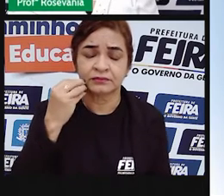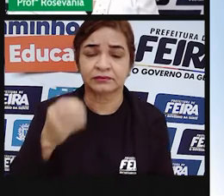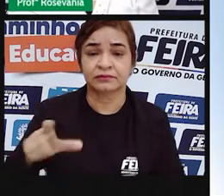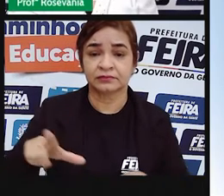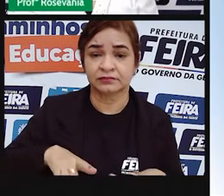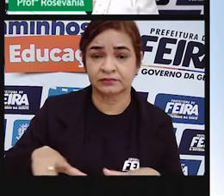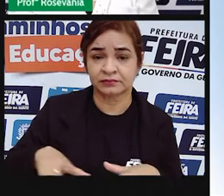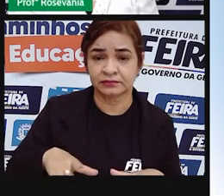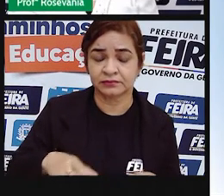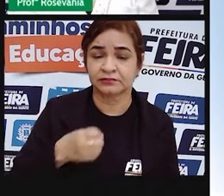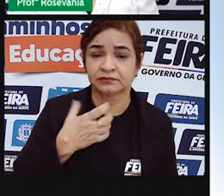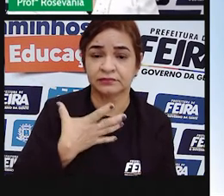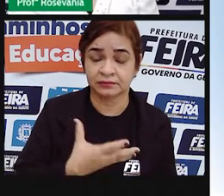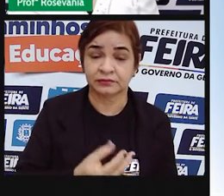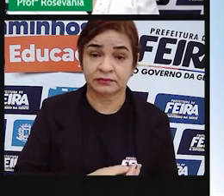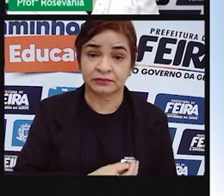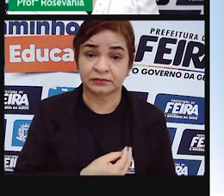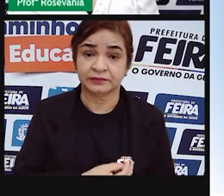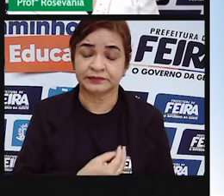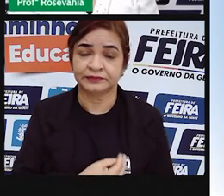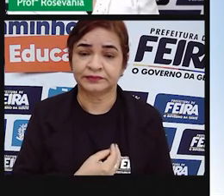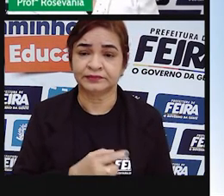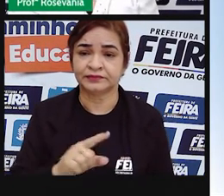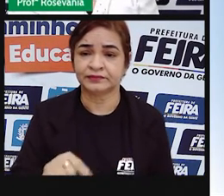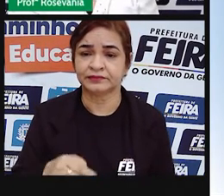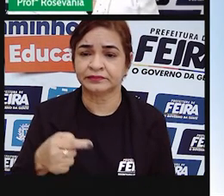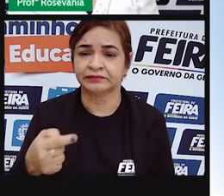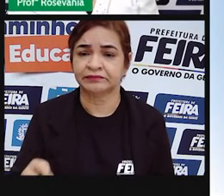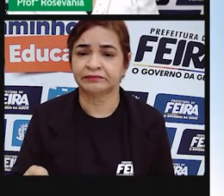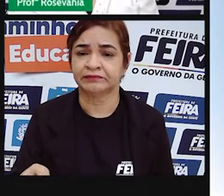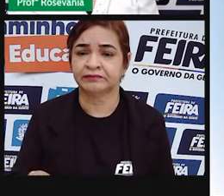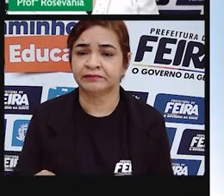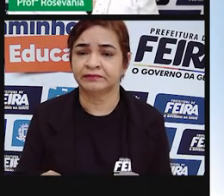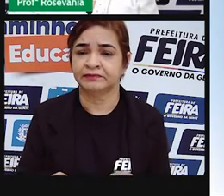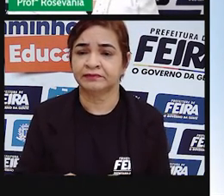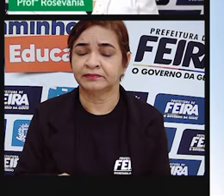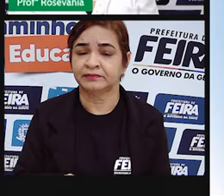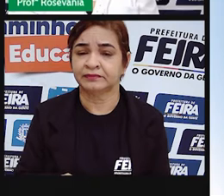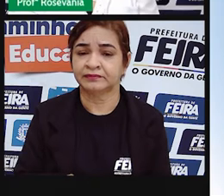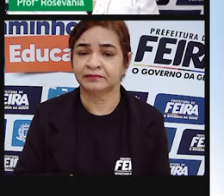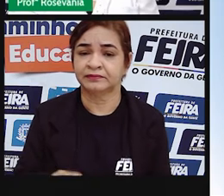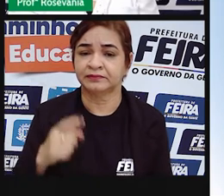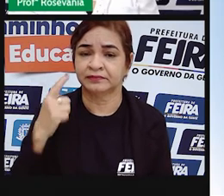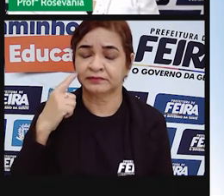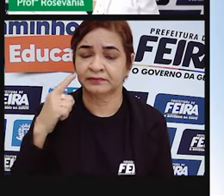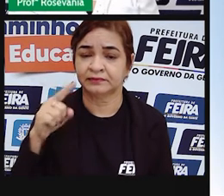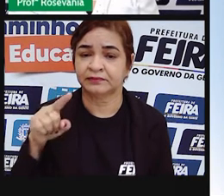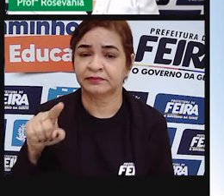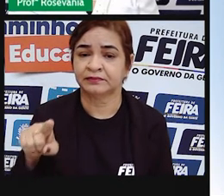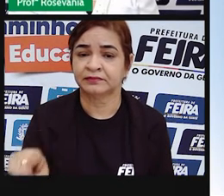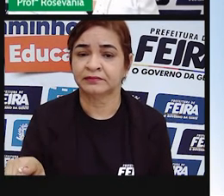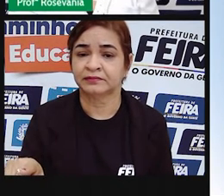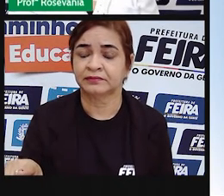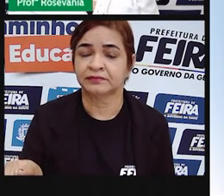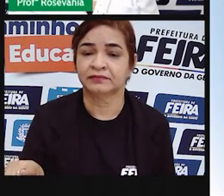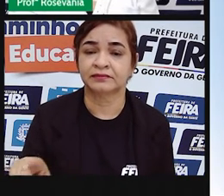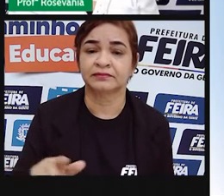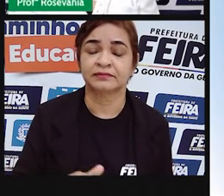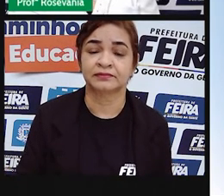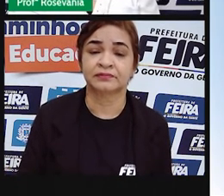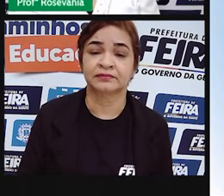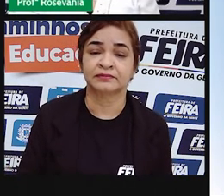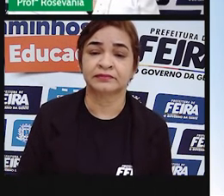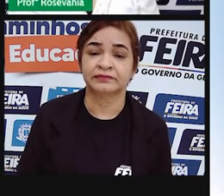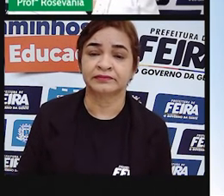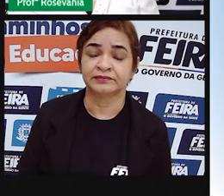emprego mais facilitado e aqui tem outra também né É o que eu posso Presidente sai bem do mundo que tem um pouquinho